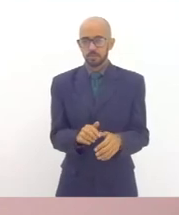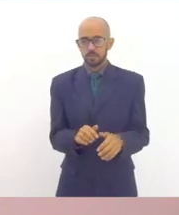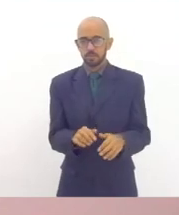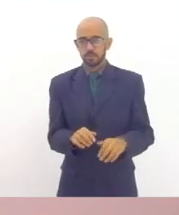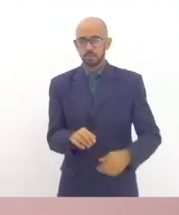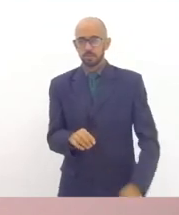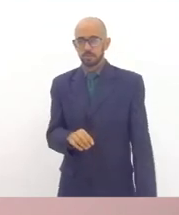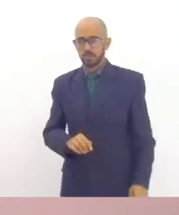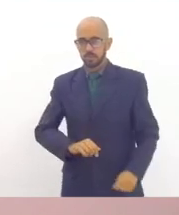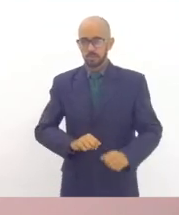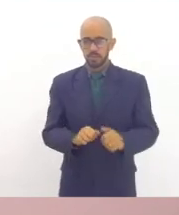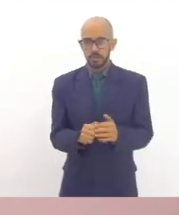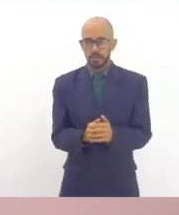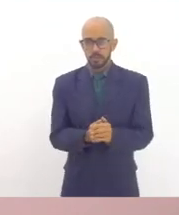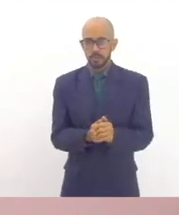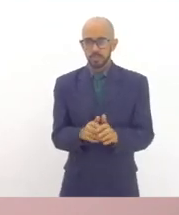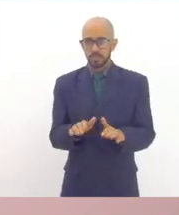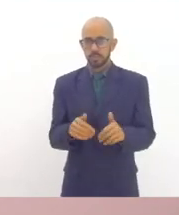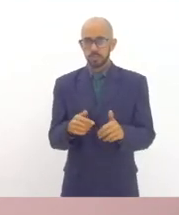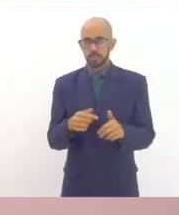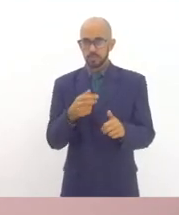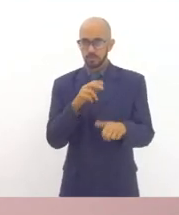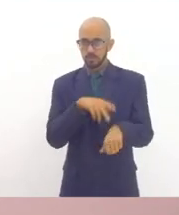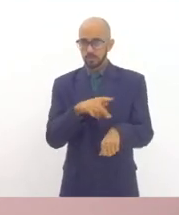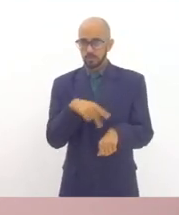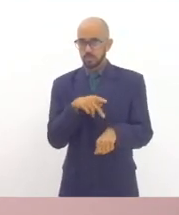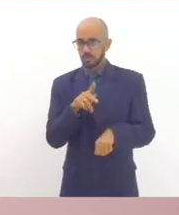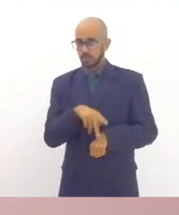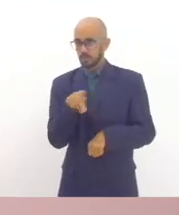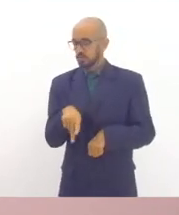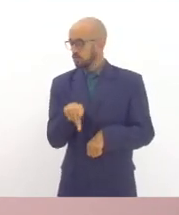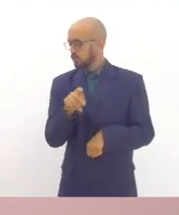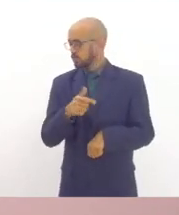professor de língua estrangeira, ele é assediado,